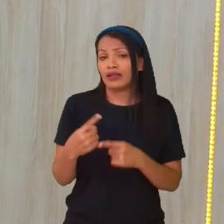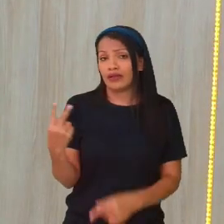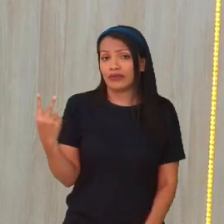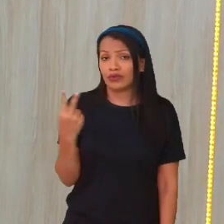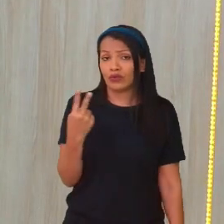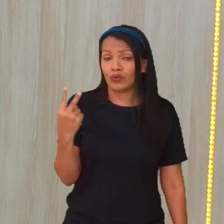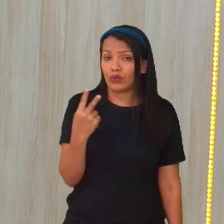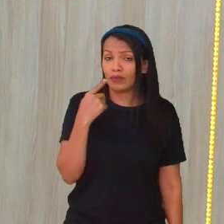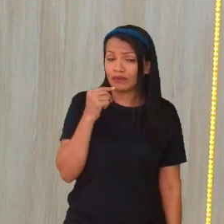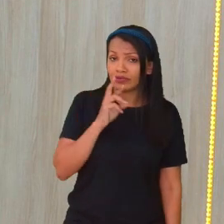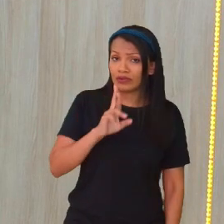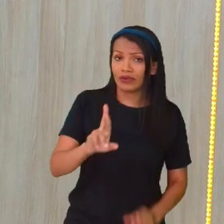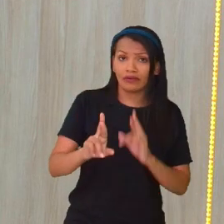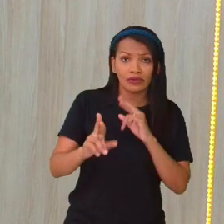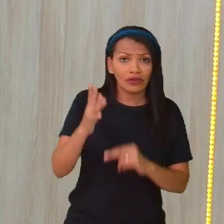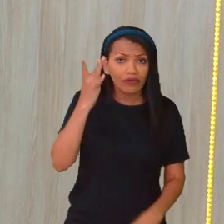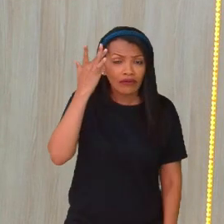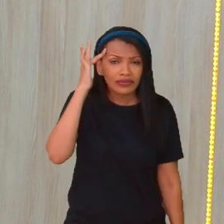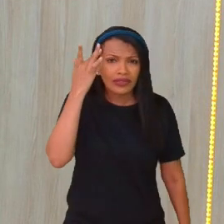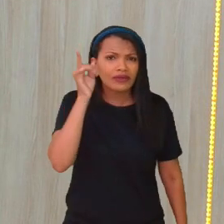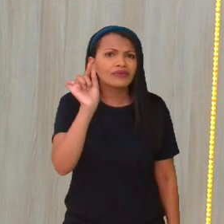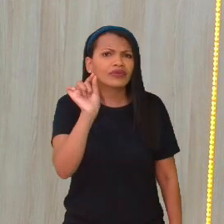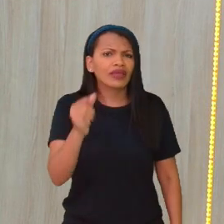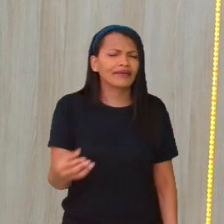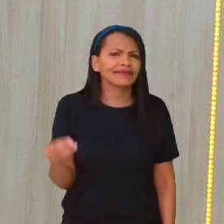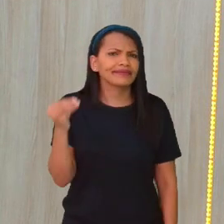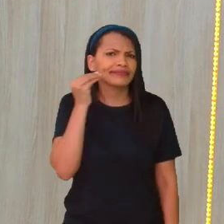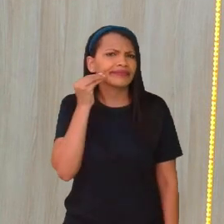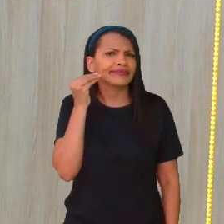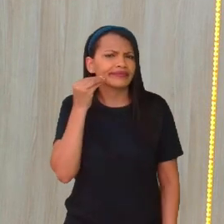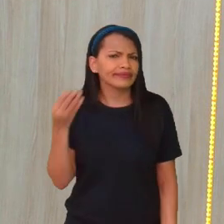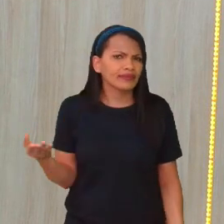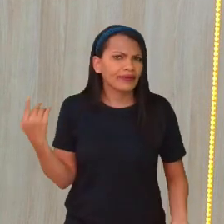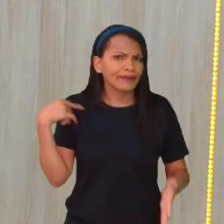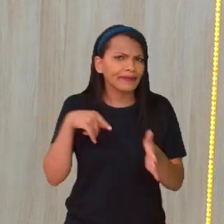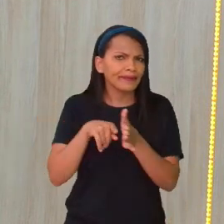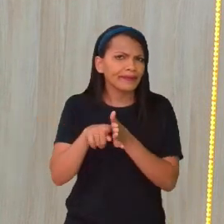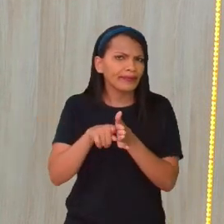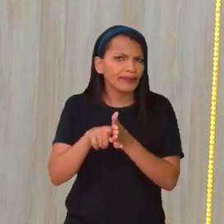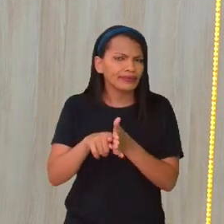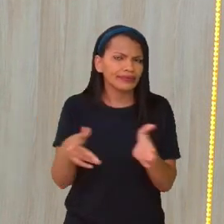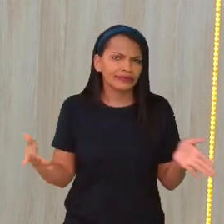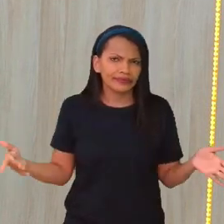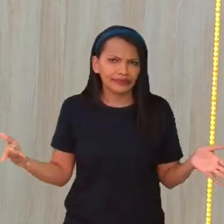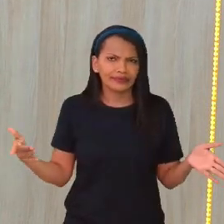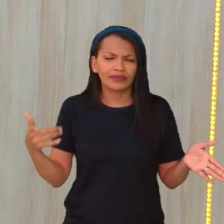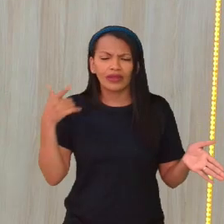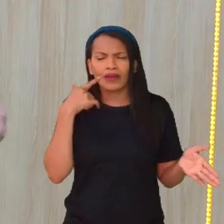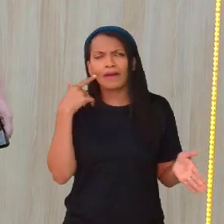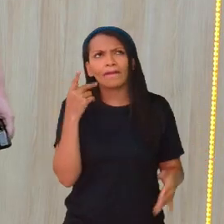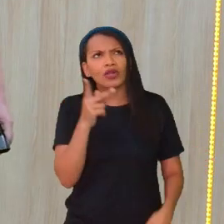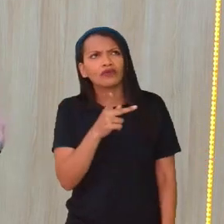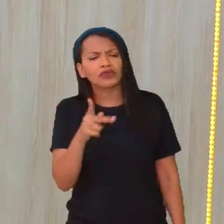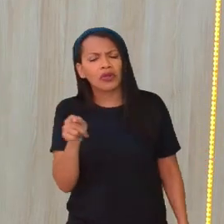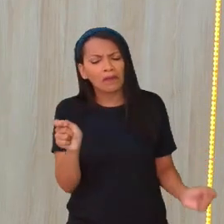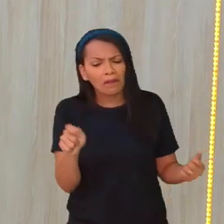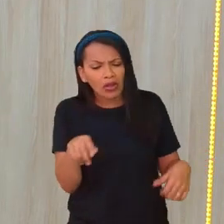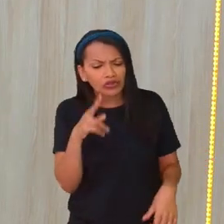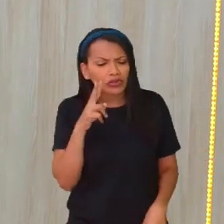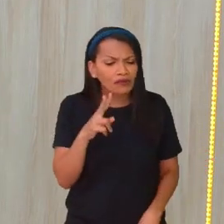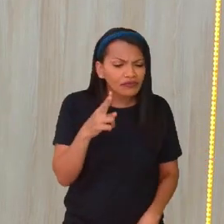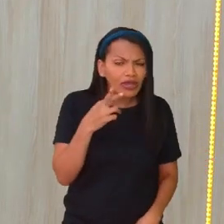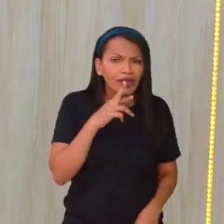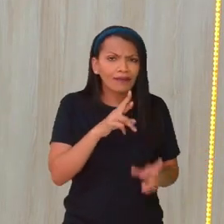2. O que vocês acham? Testa, tenta, pesquisa. Vai lá. Professora, eu posso ver a resposta